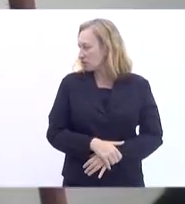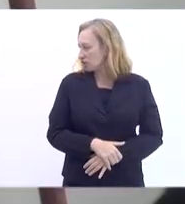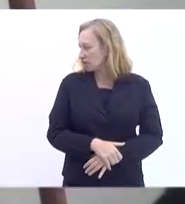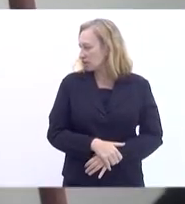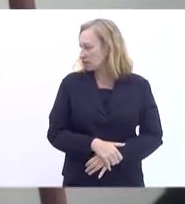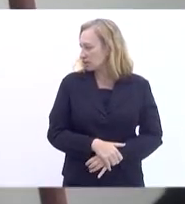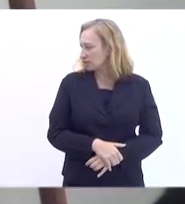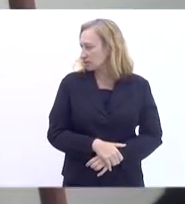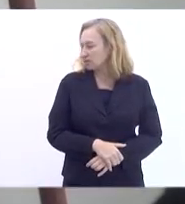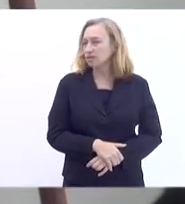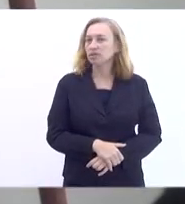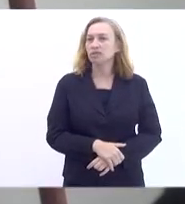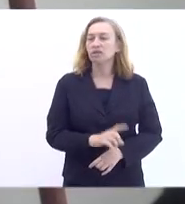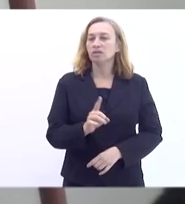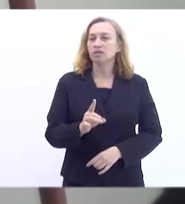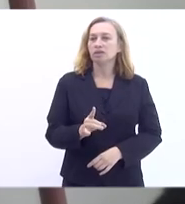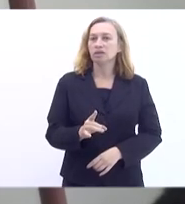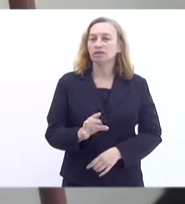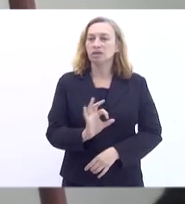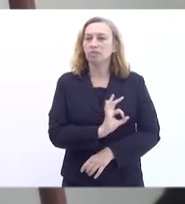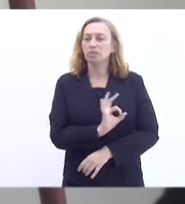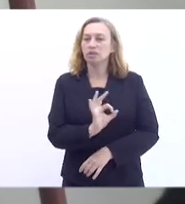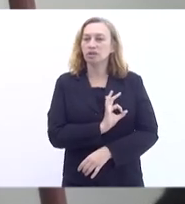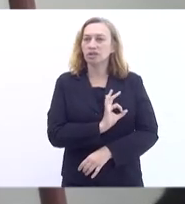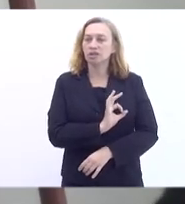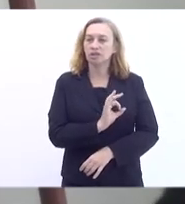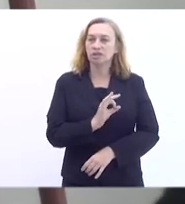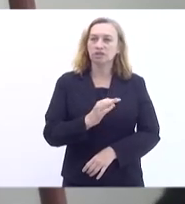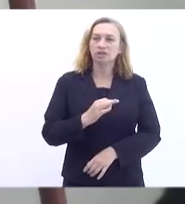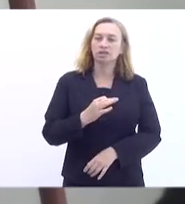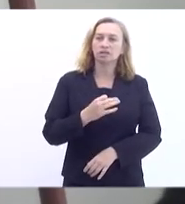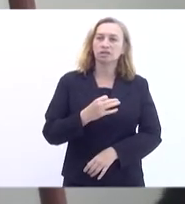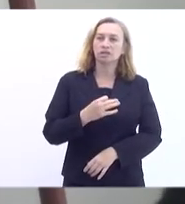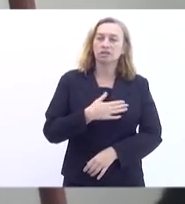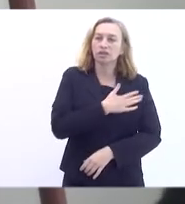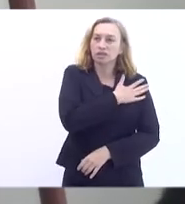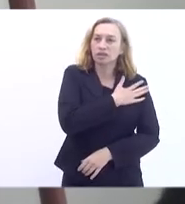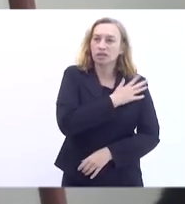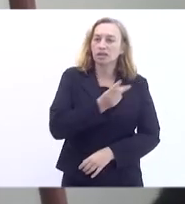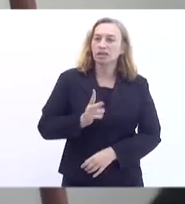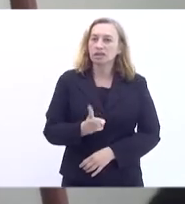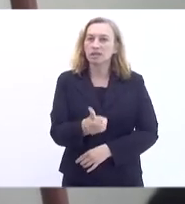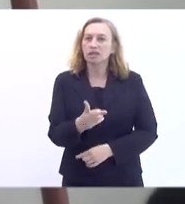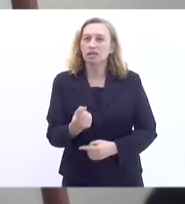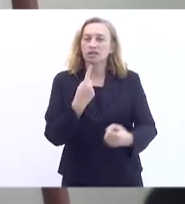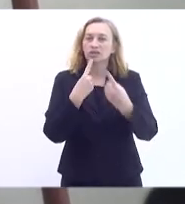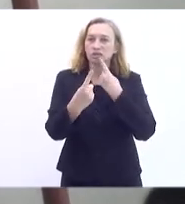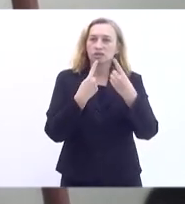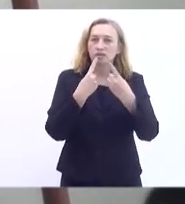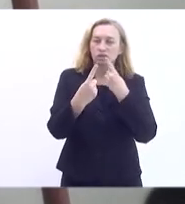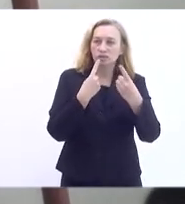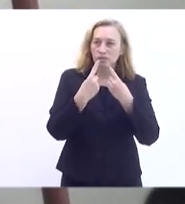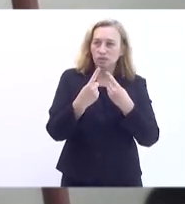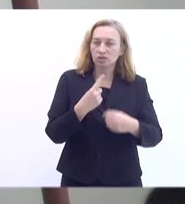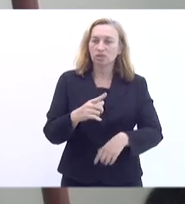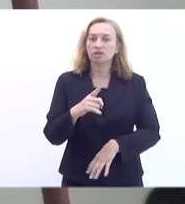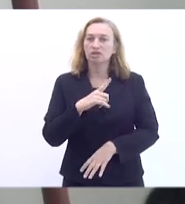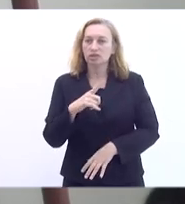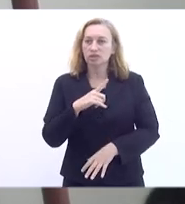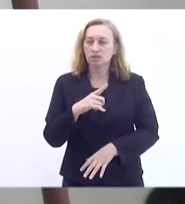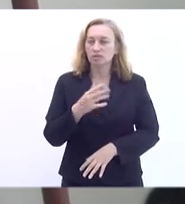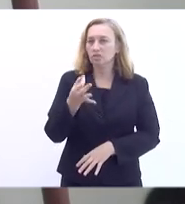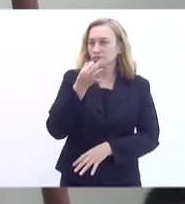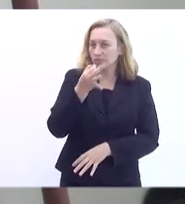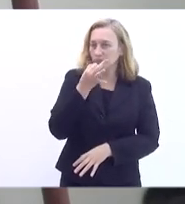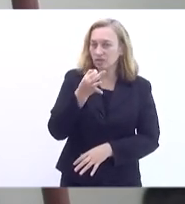não só no caso da Polícia Militar mas outros casos sempre que se discutia vir o argumento de que